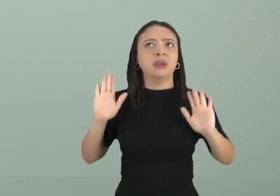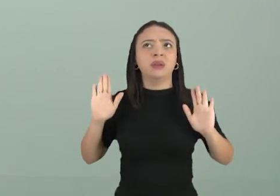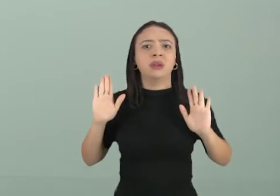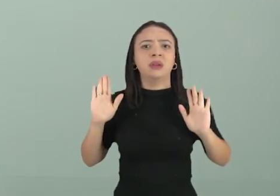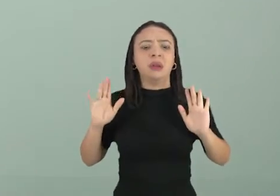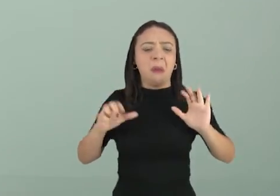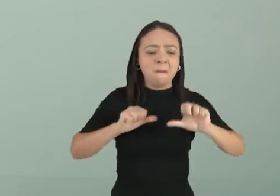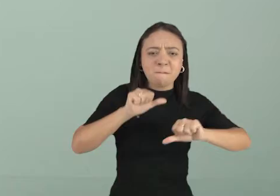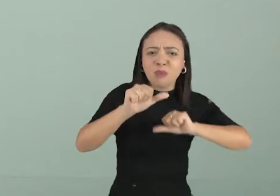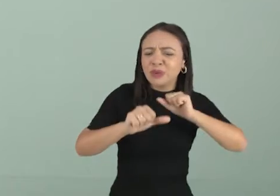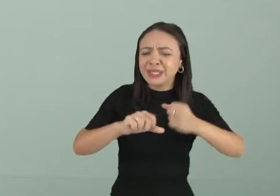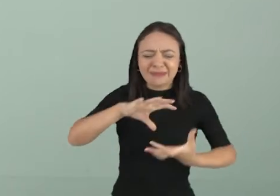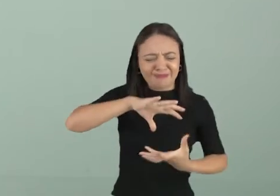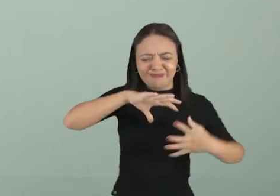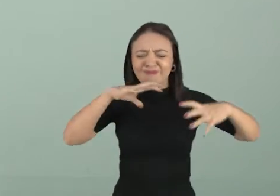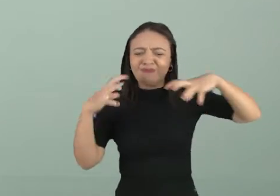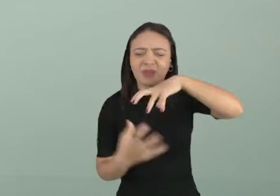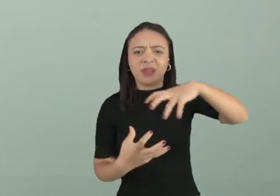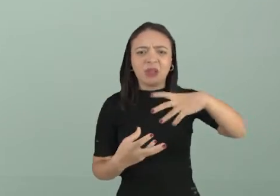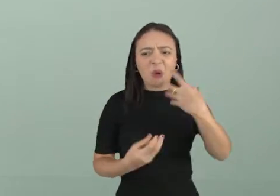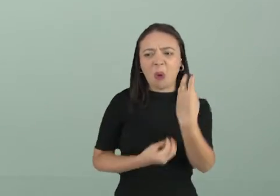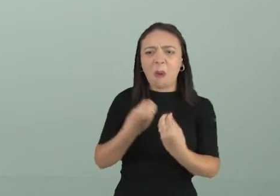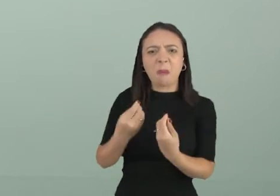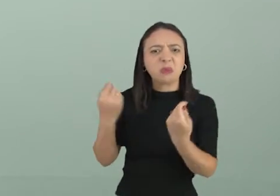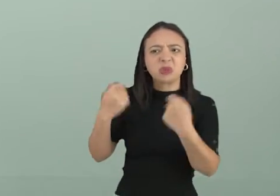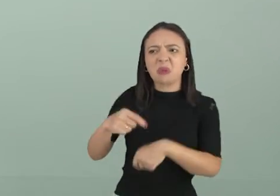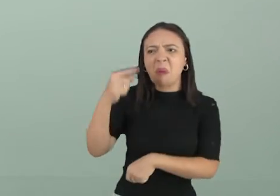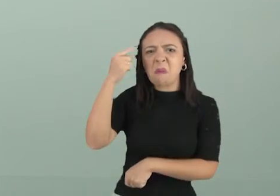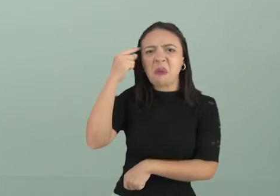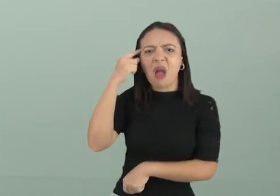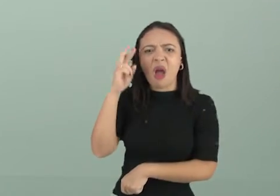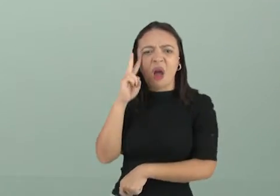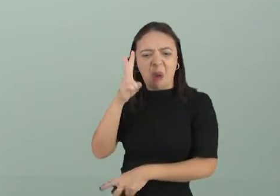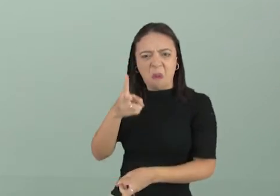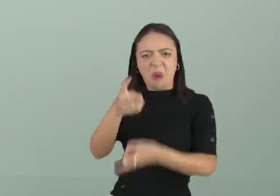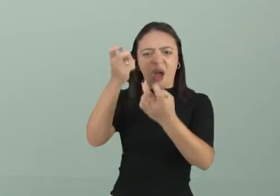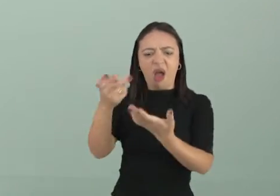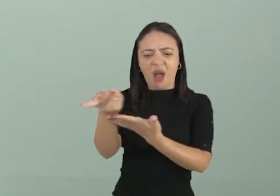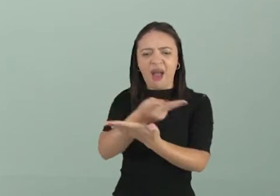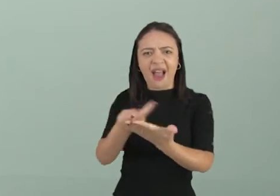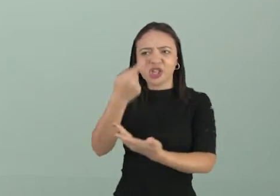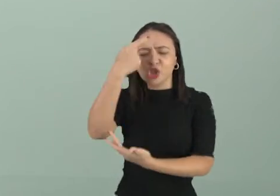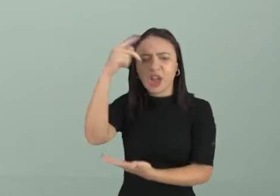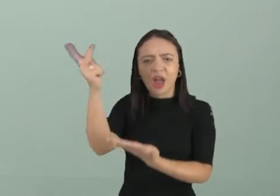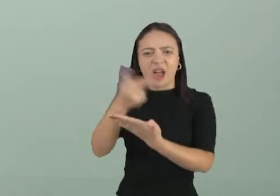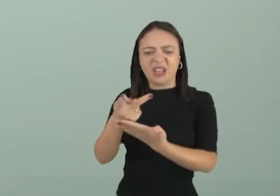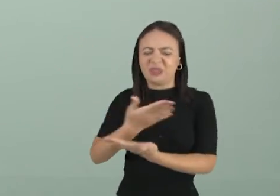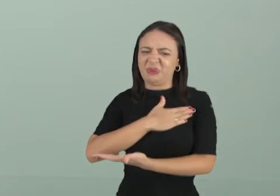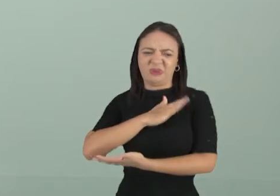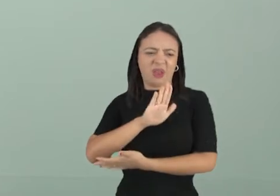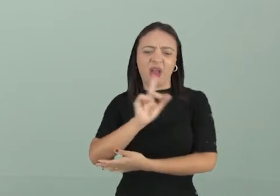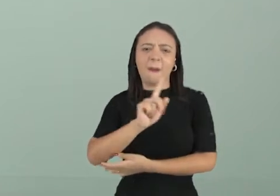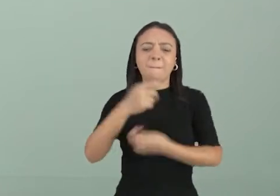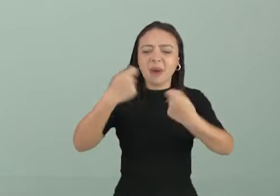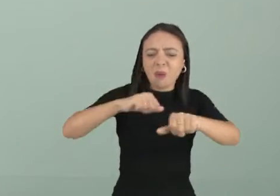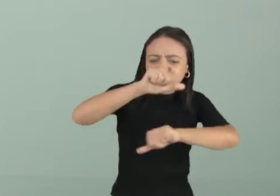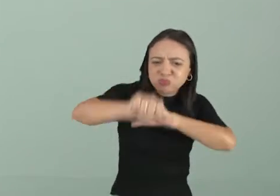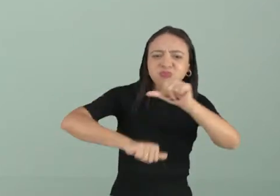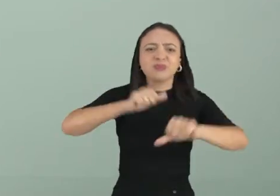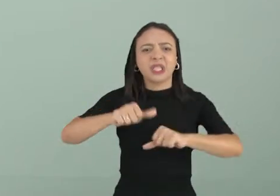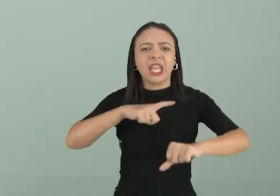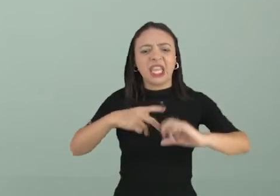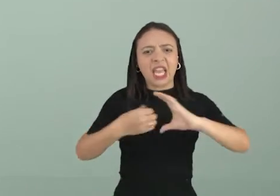Vamos modificar essa maneira de pensar arte, de fazer arte. Não tá bom assim, a gente precisa